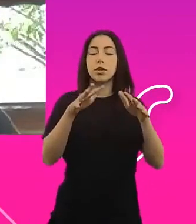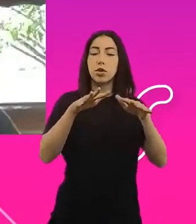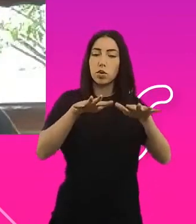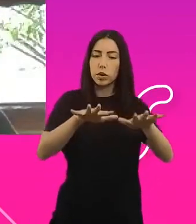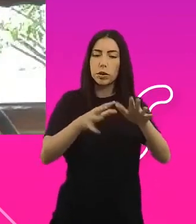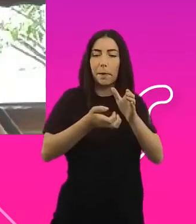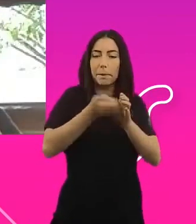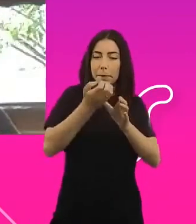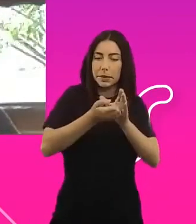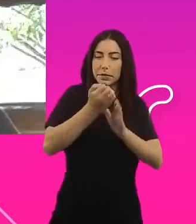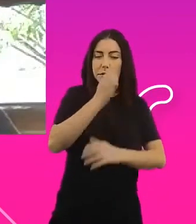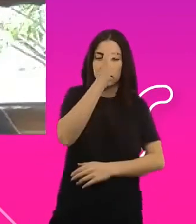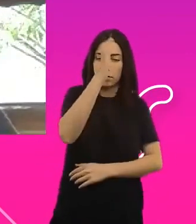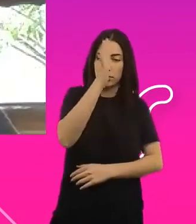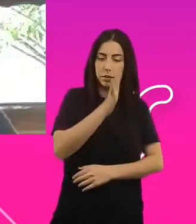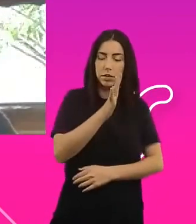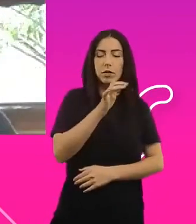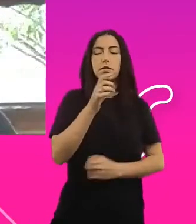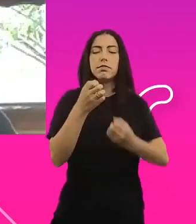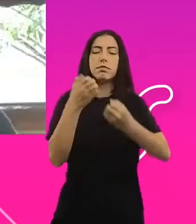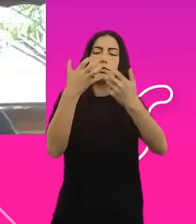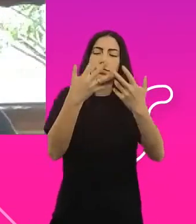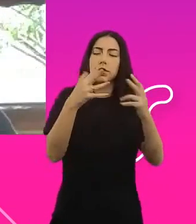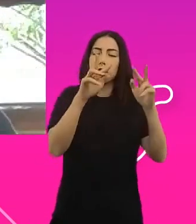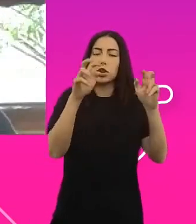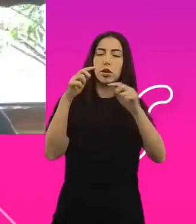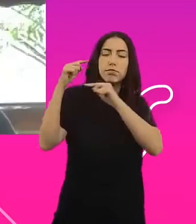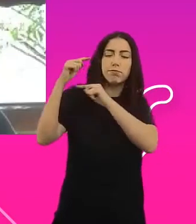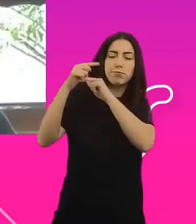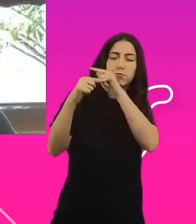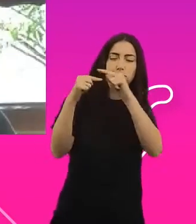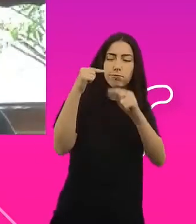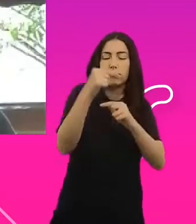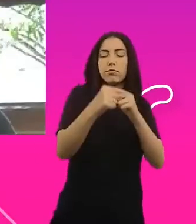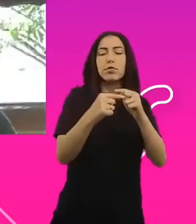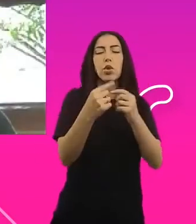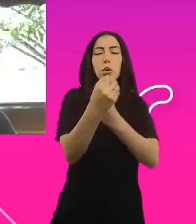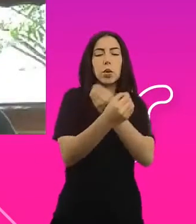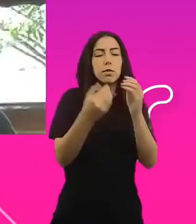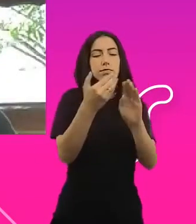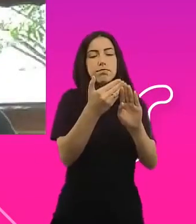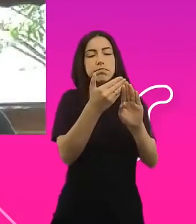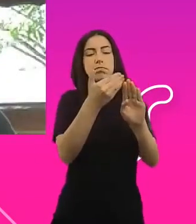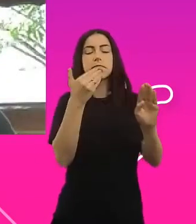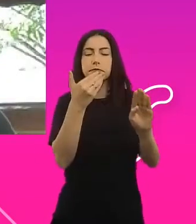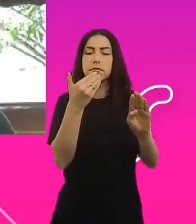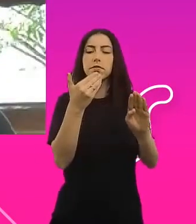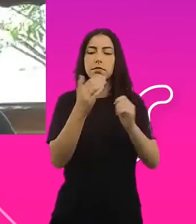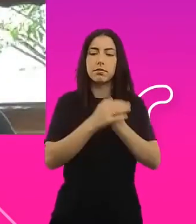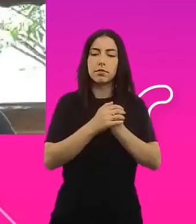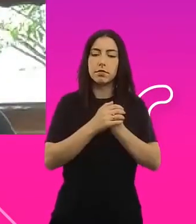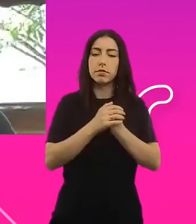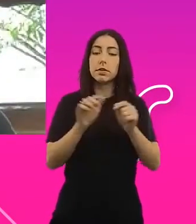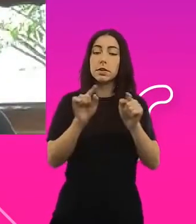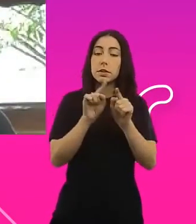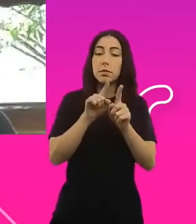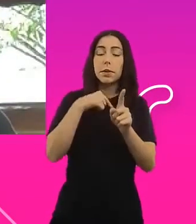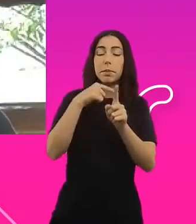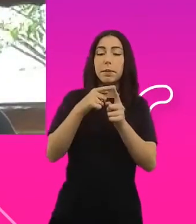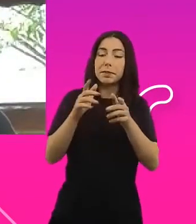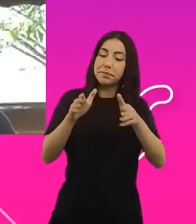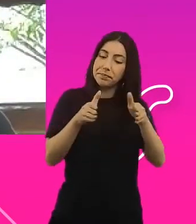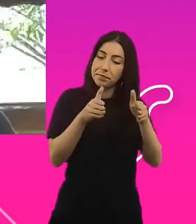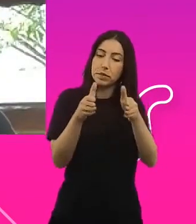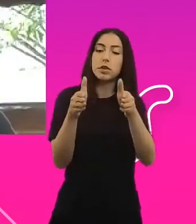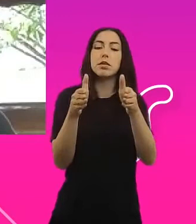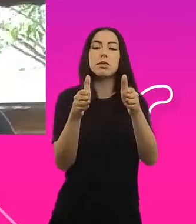sobre todas essas causas históricas da exclusão produtiva e caminhos para a inclusão produtiva. E